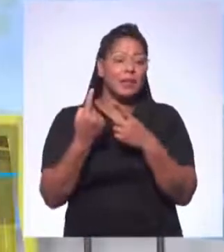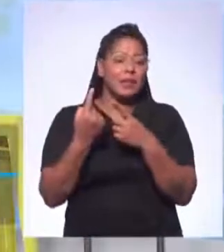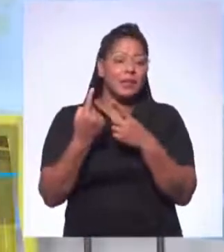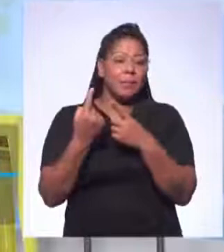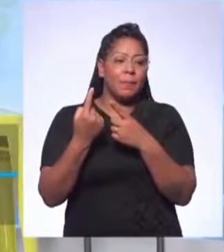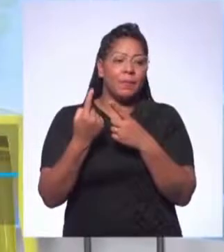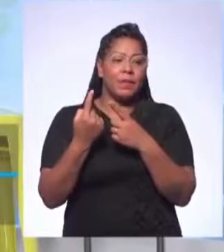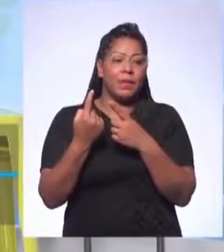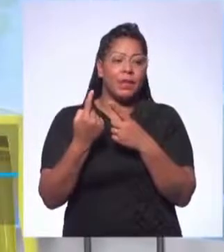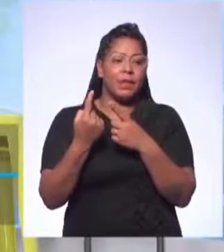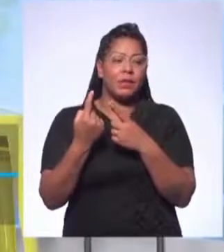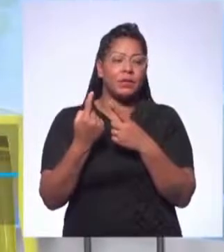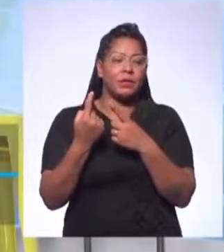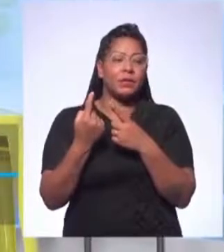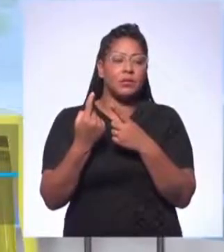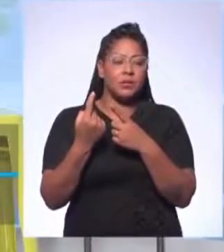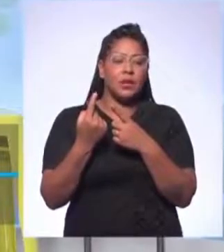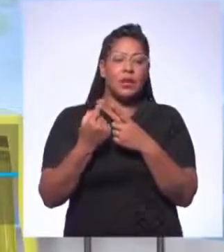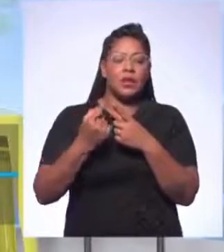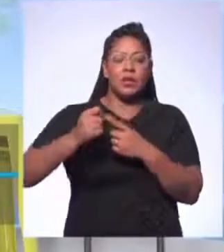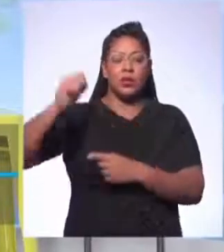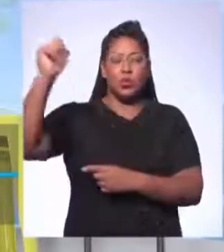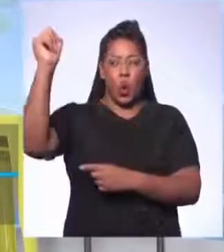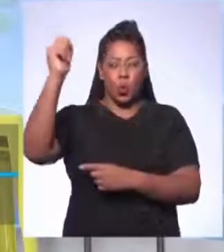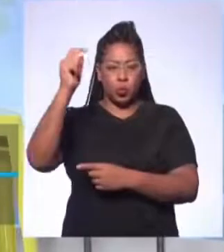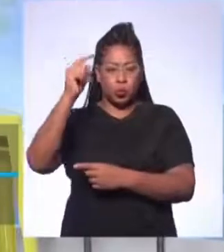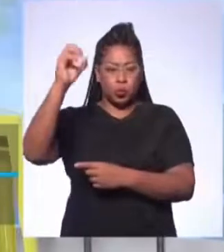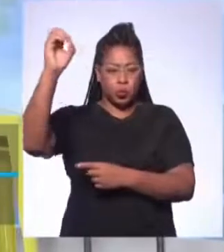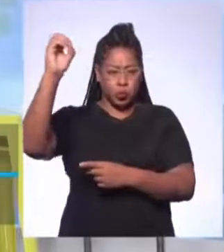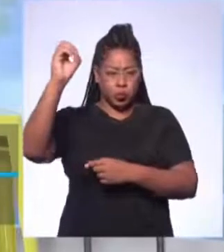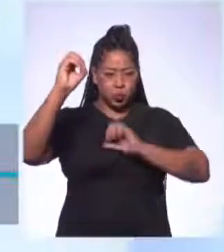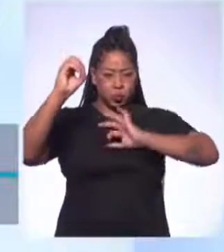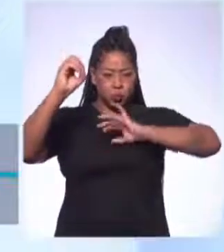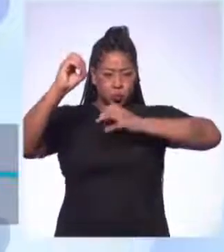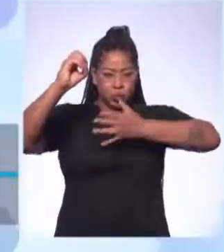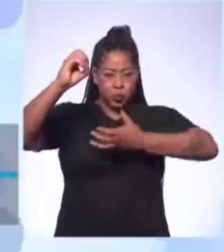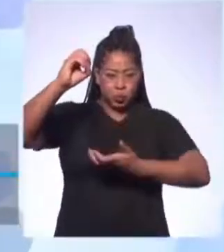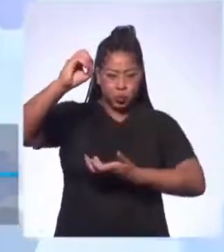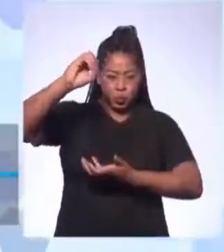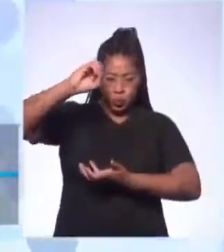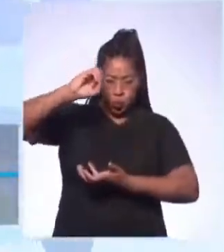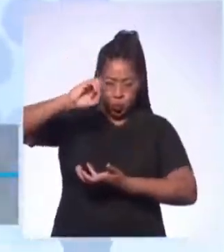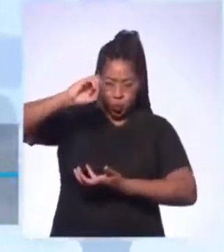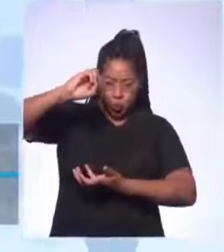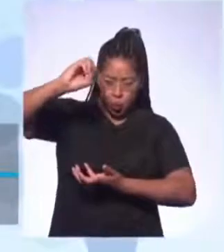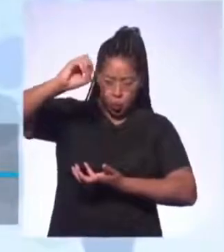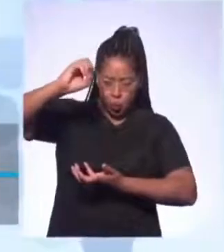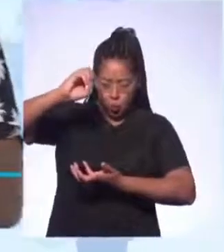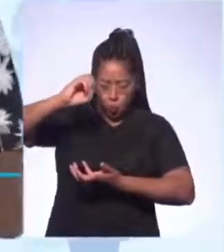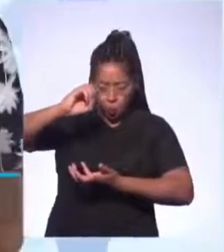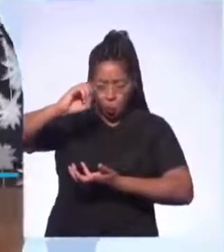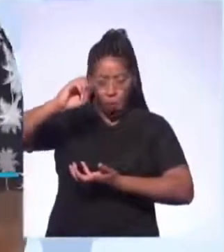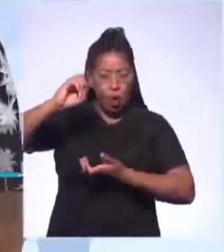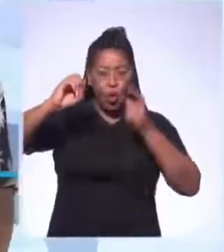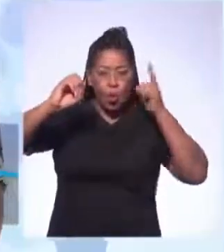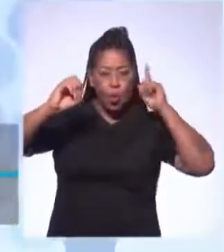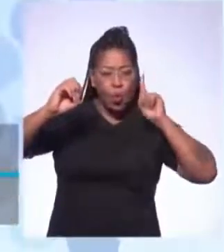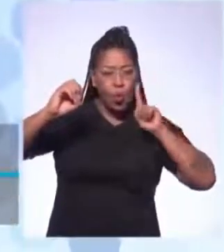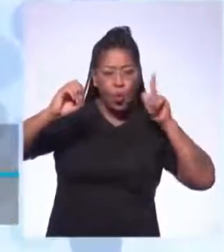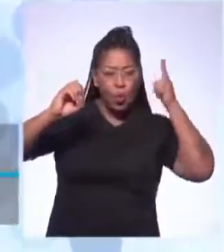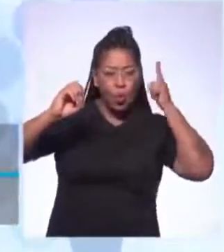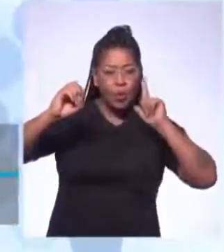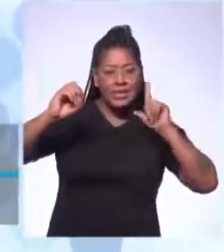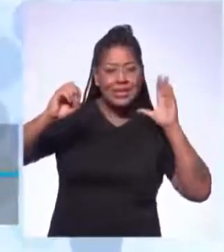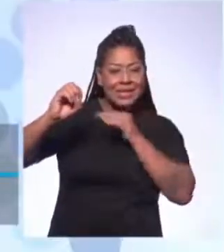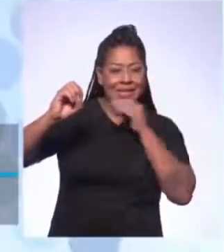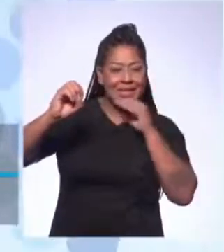não consegue ser transmitido para os objetos que se movimentam, certo? Nessa